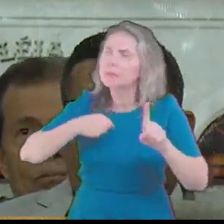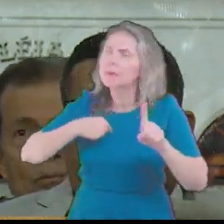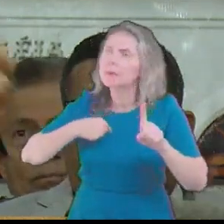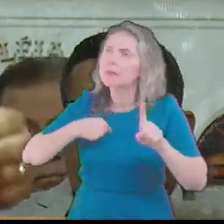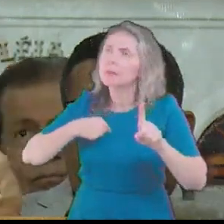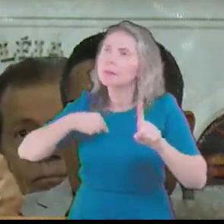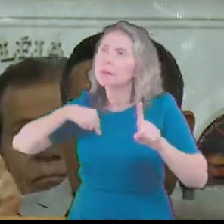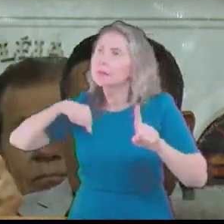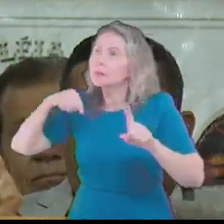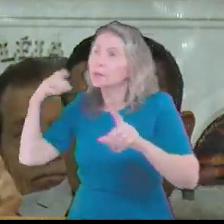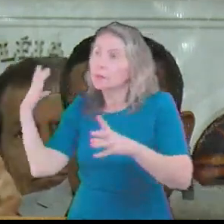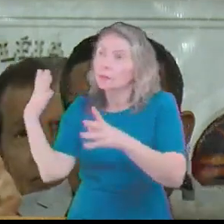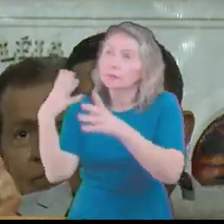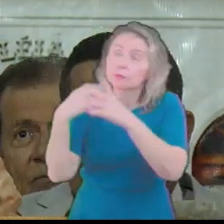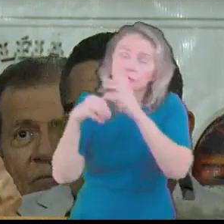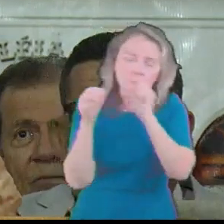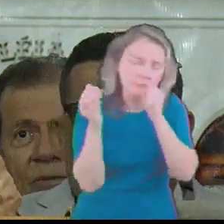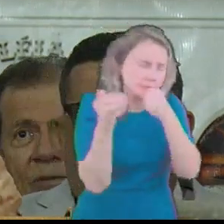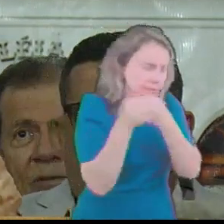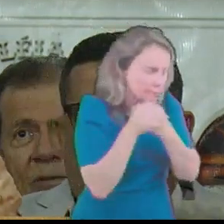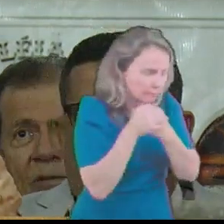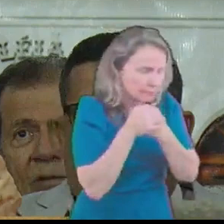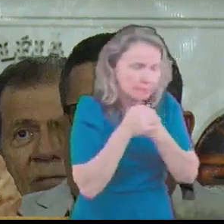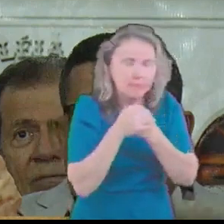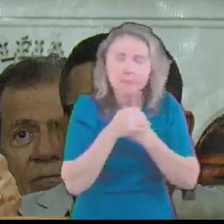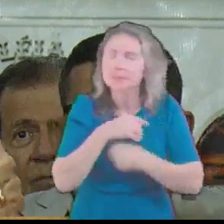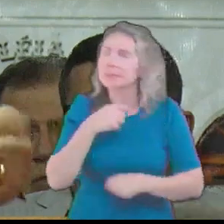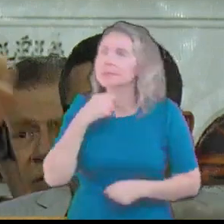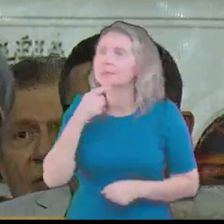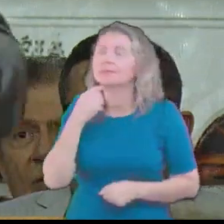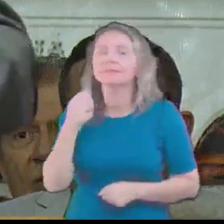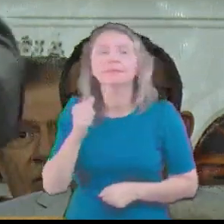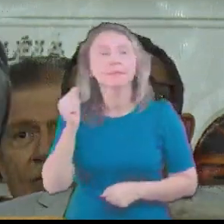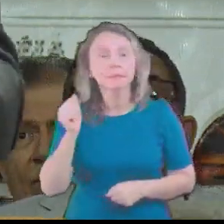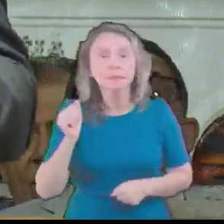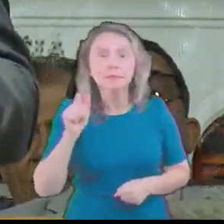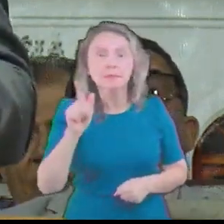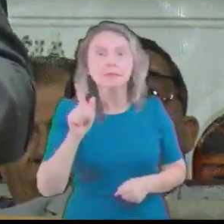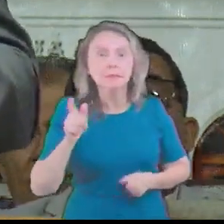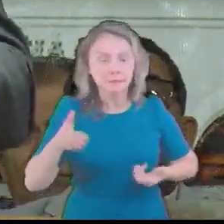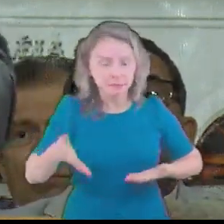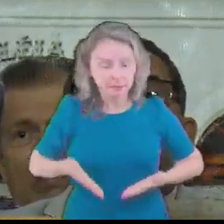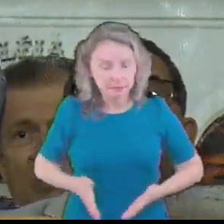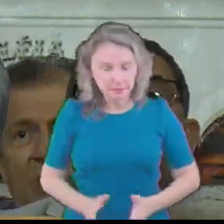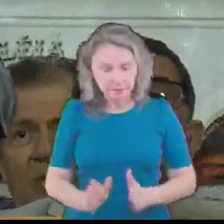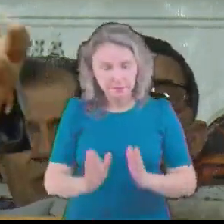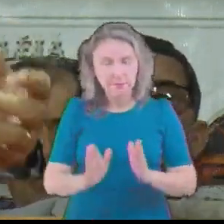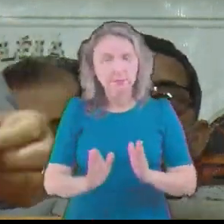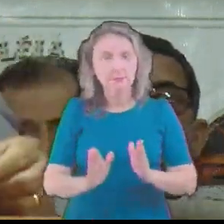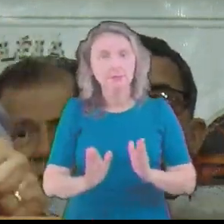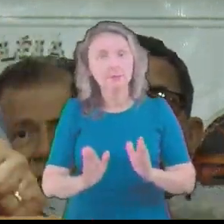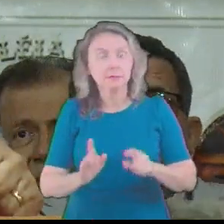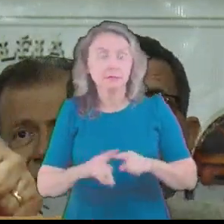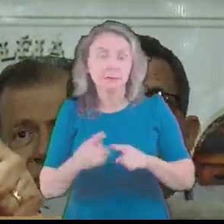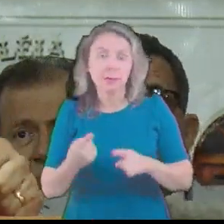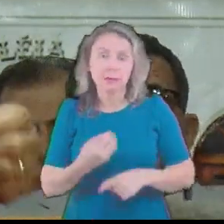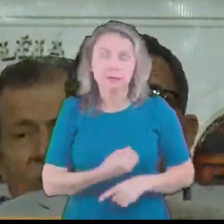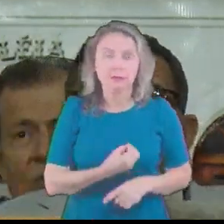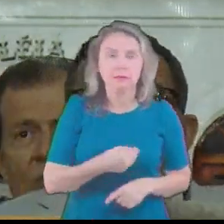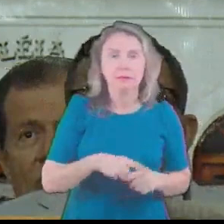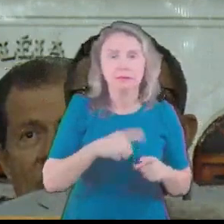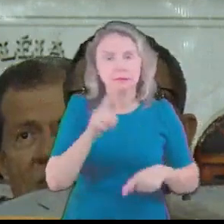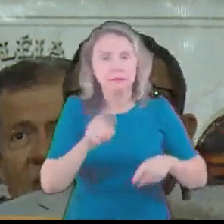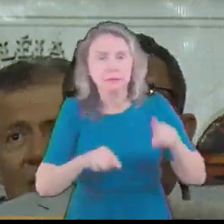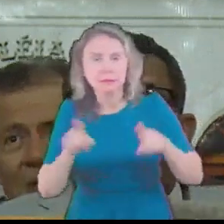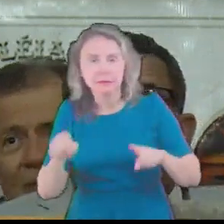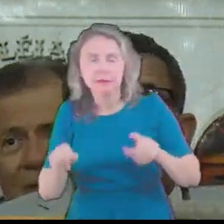tua presença. Davi nasce e dentro das suas inconstâncias, ele disse: